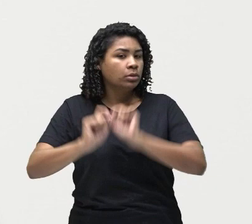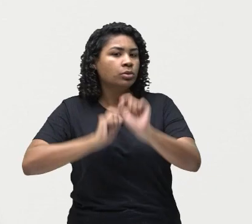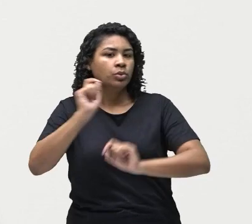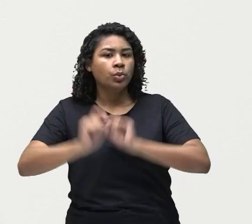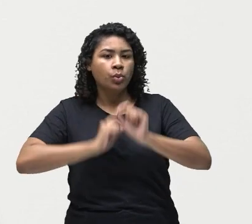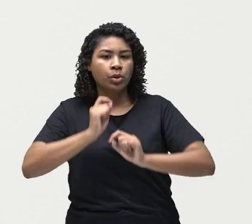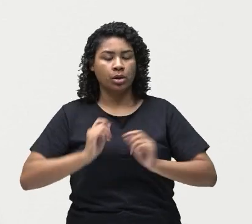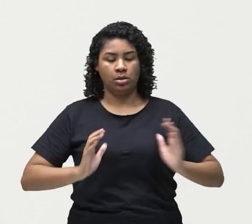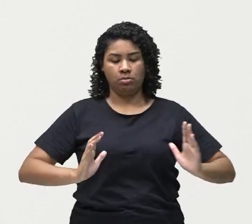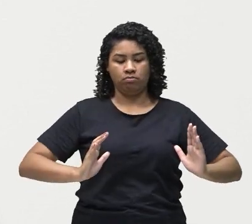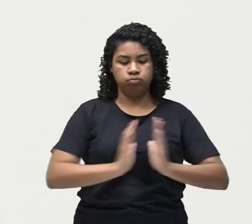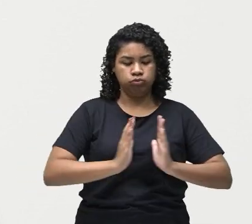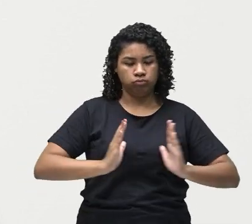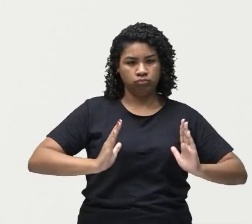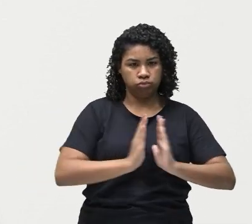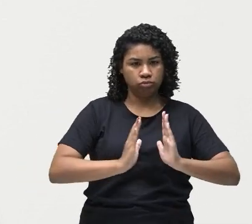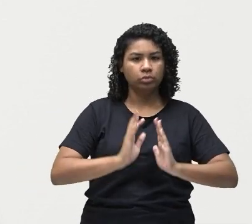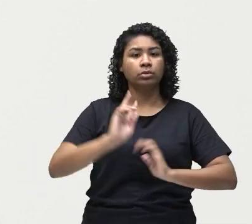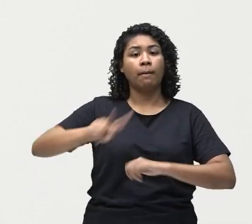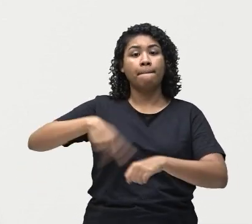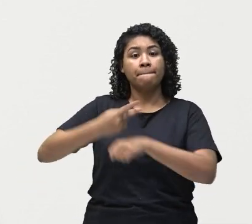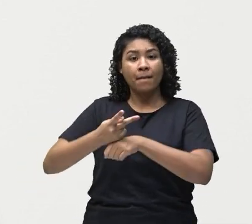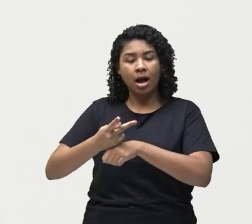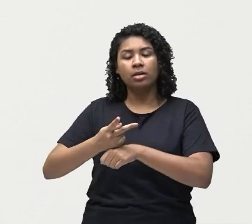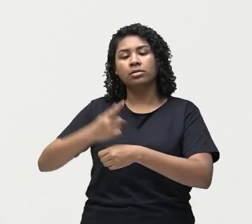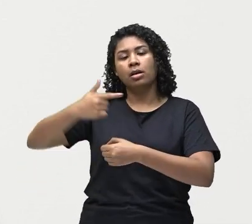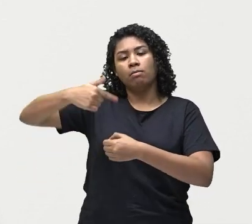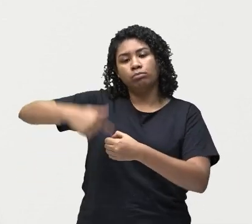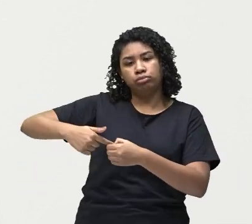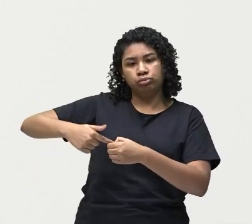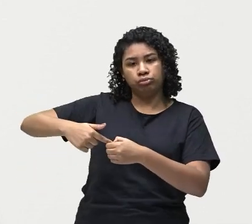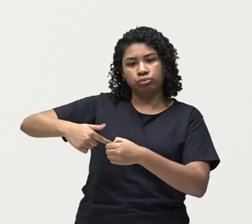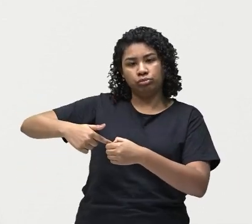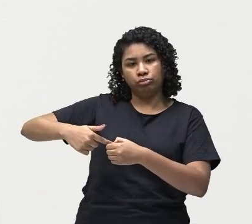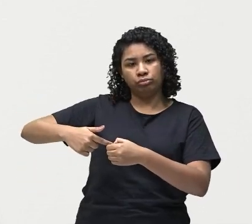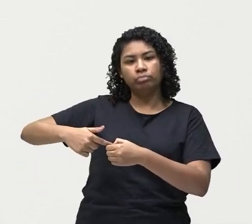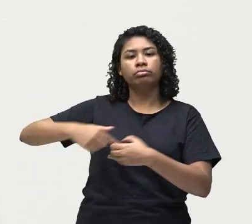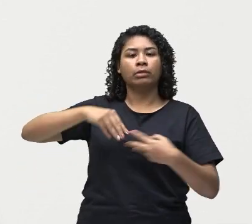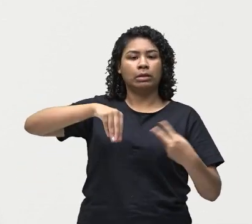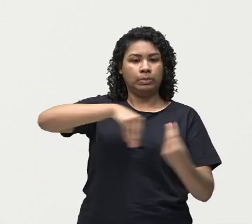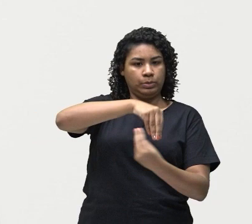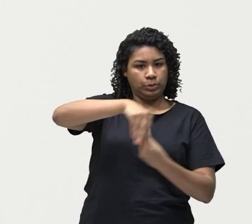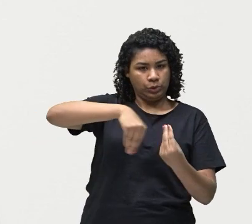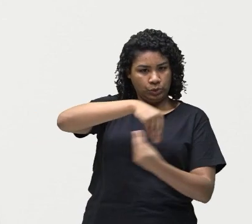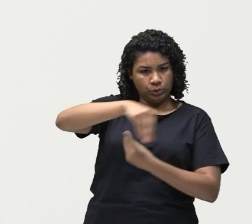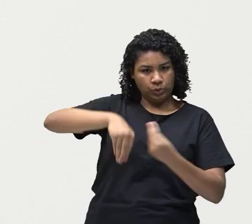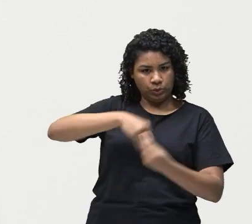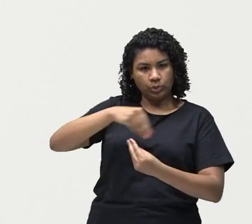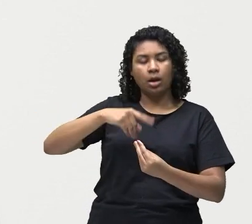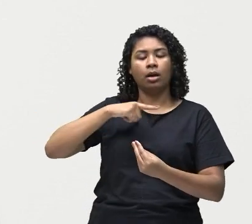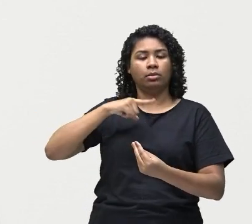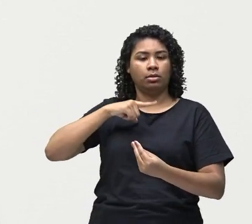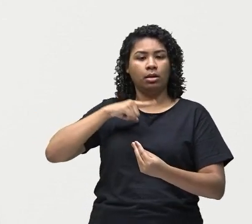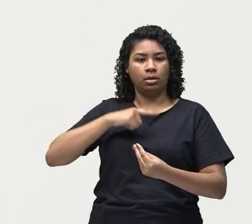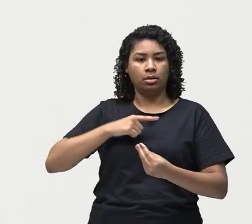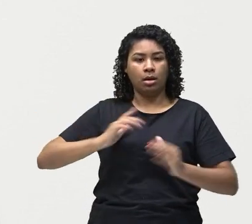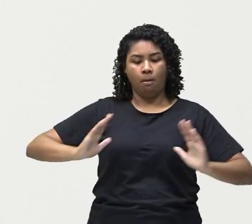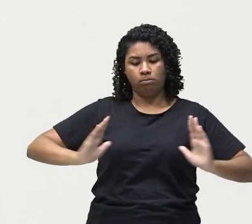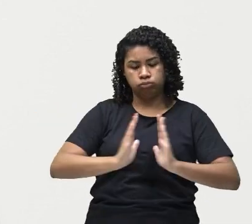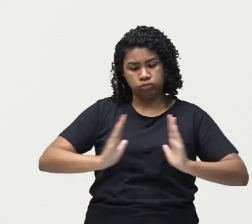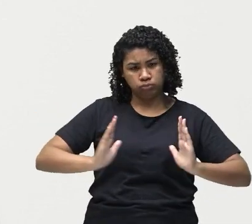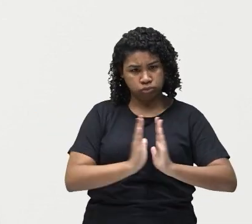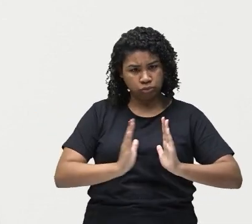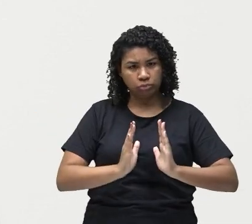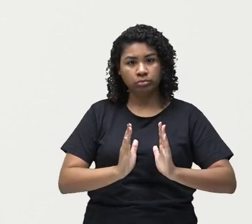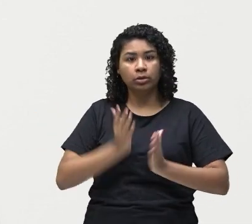a inserção do combustível então o ar combustível ocorre o processo de combustão essa